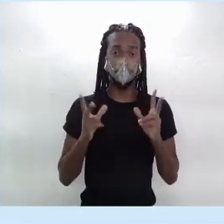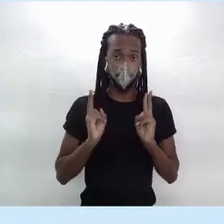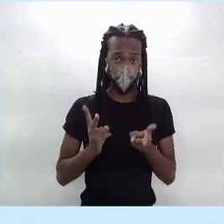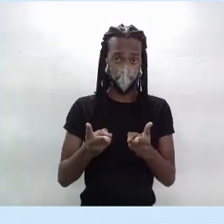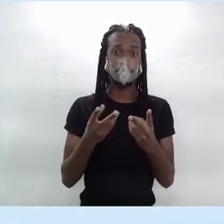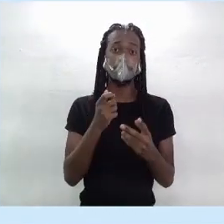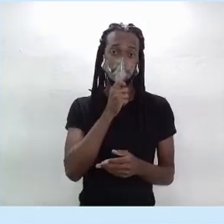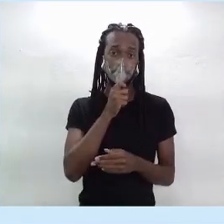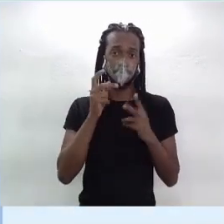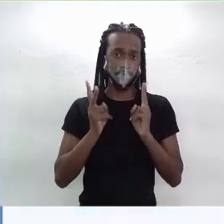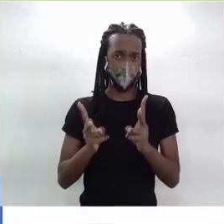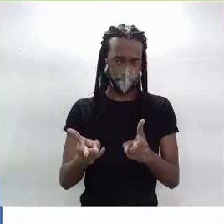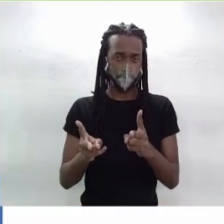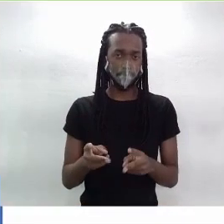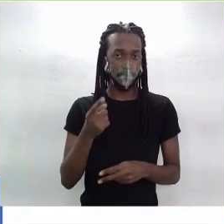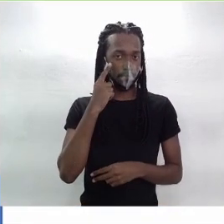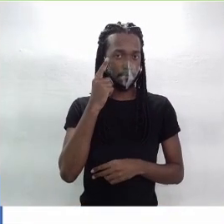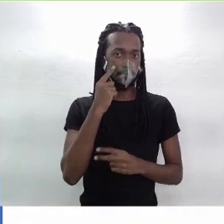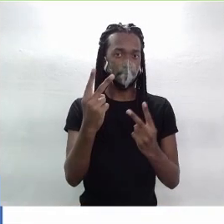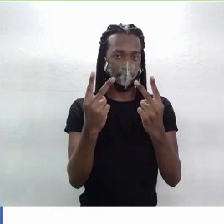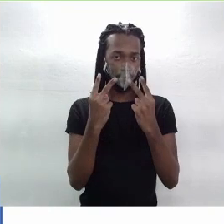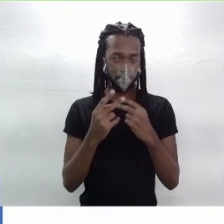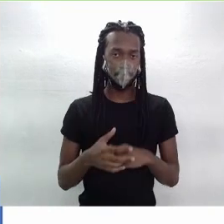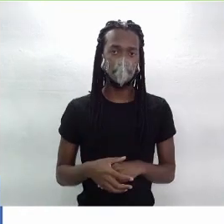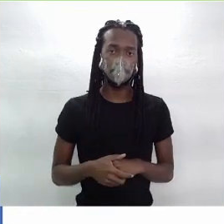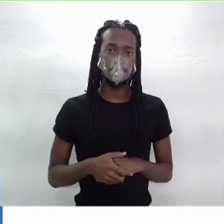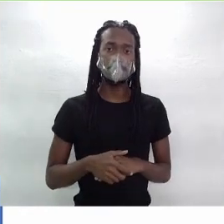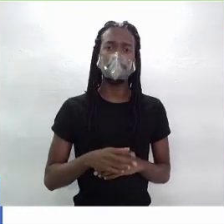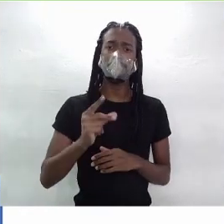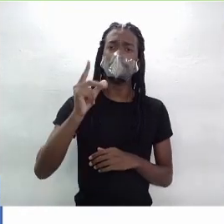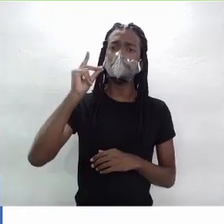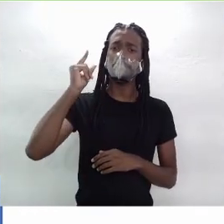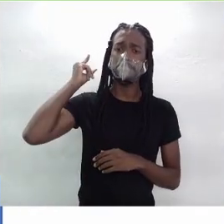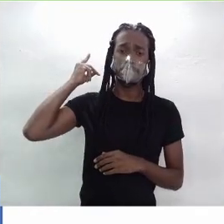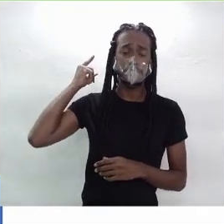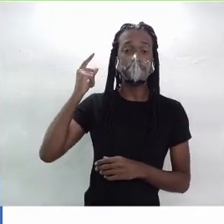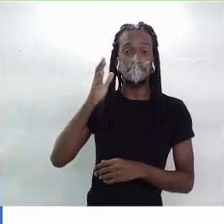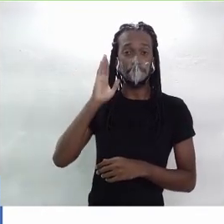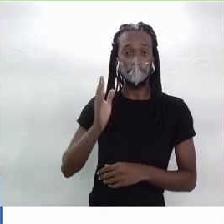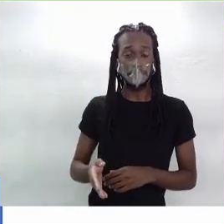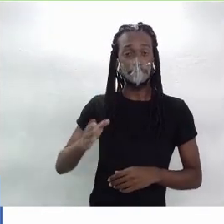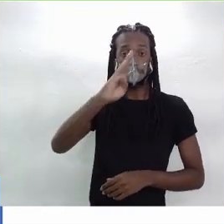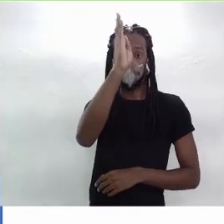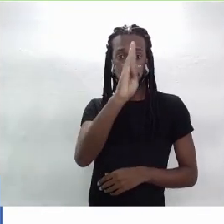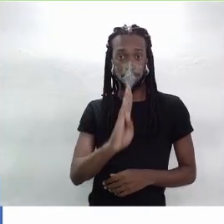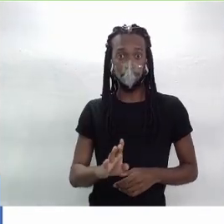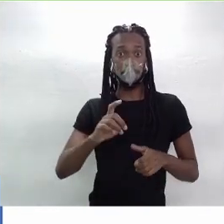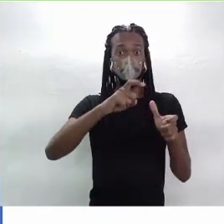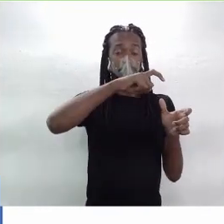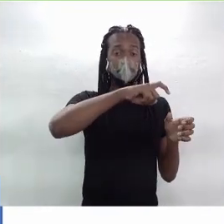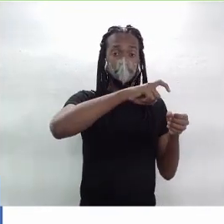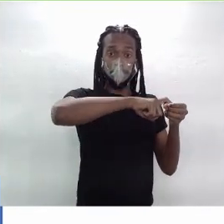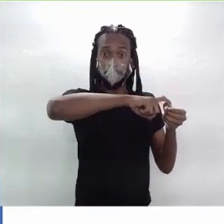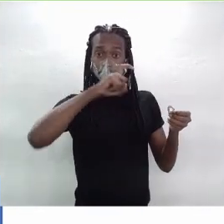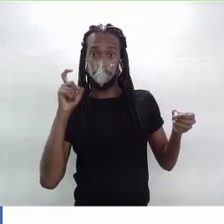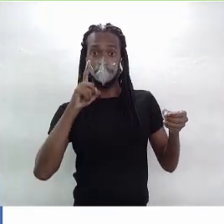ainda para a tela. Reflitam. Desde a independência do Brasil, que foi em